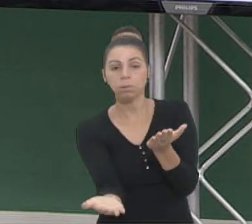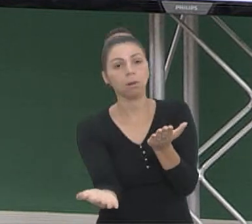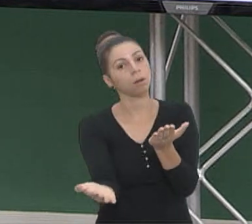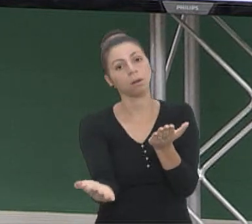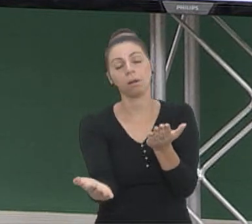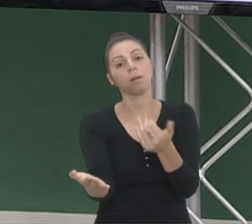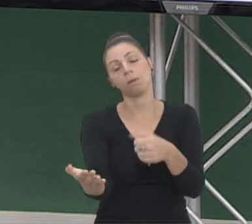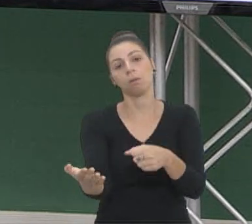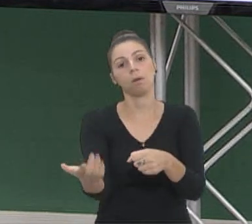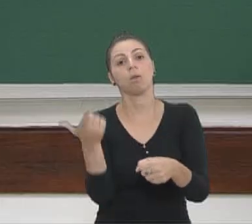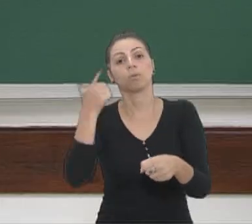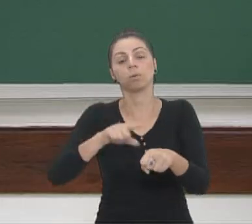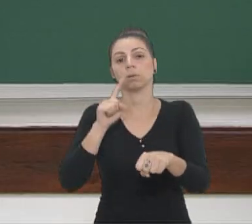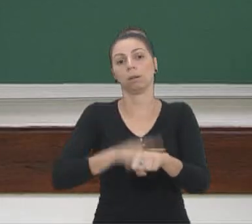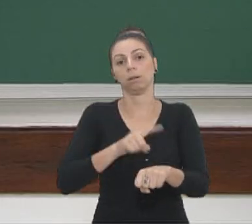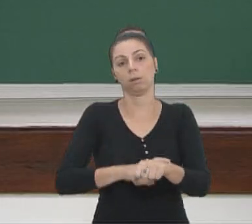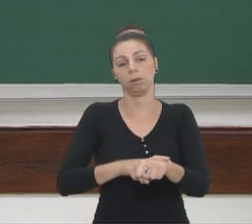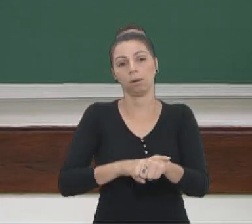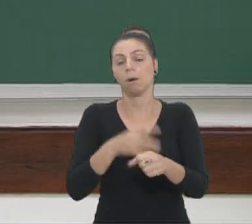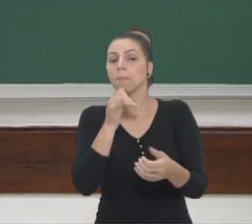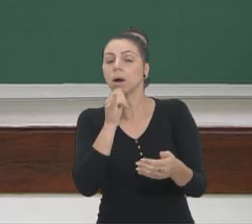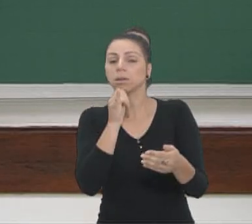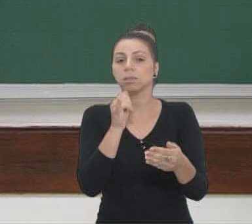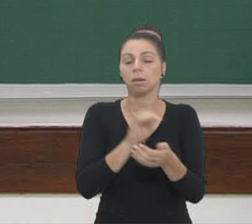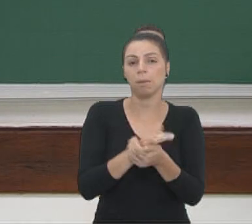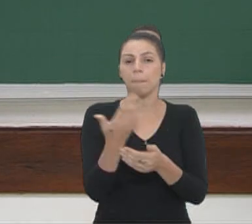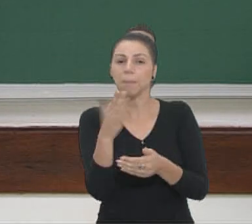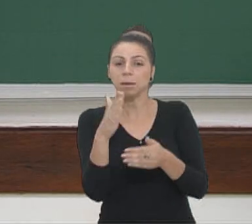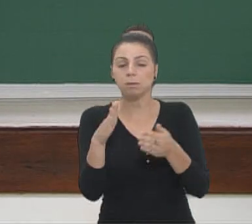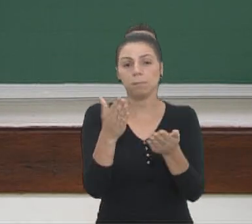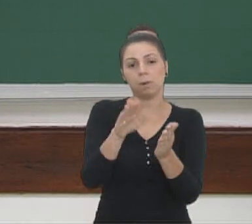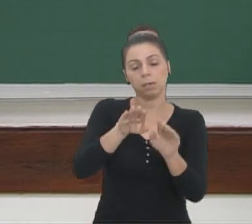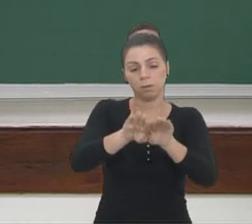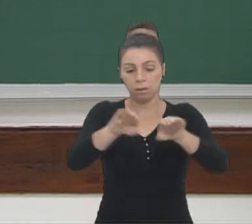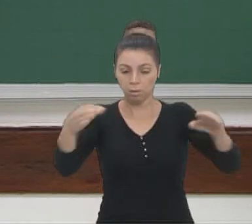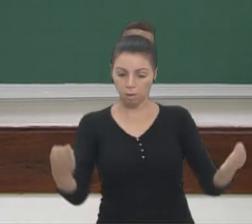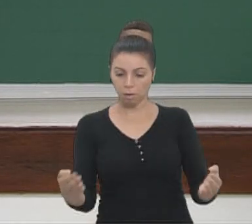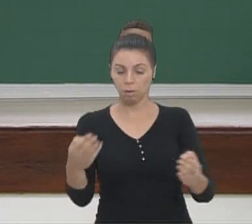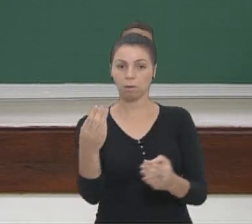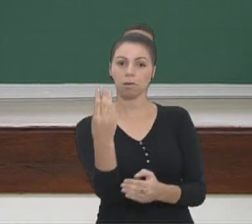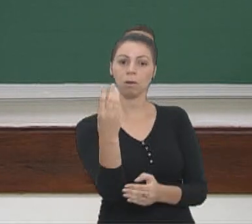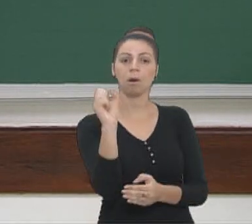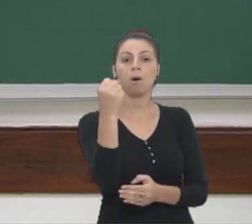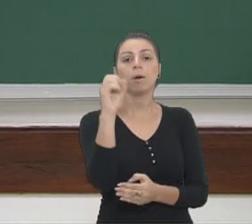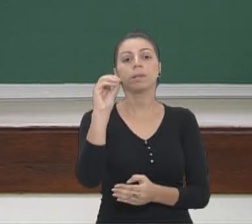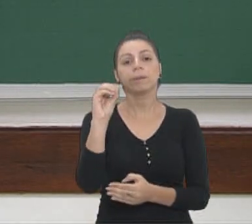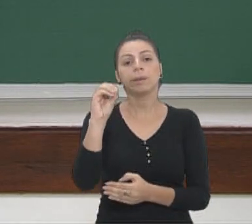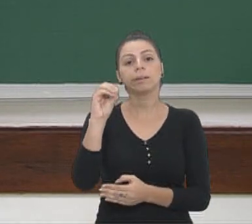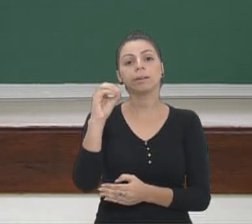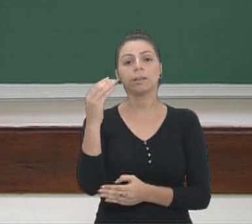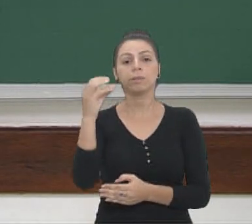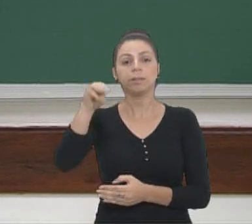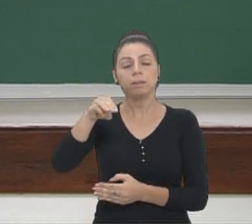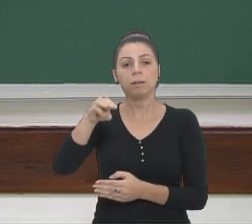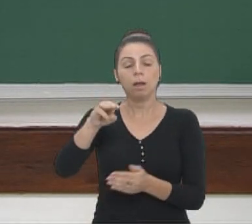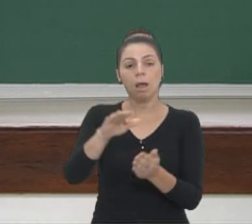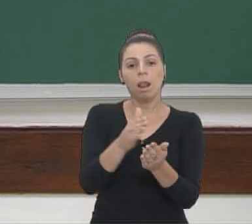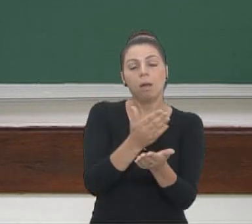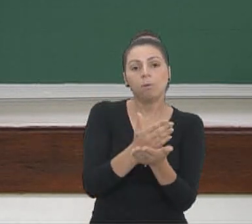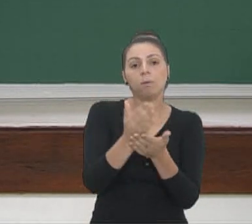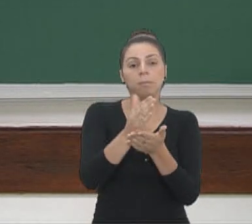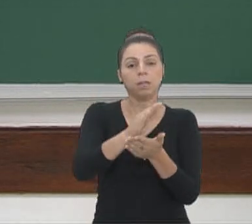mesa de altura média, cerca de 80 centímetros normalmente, ela começa a girar no